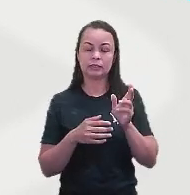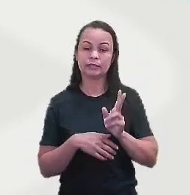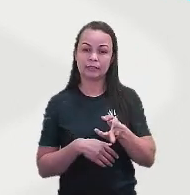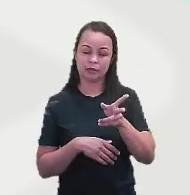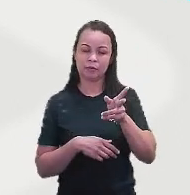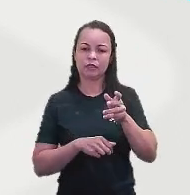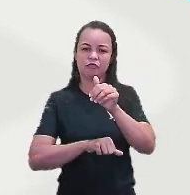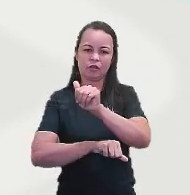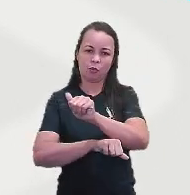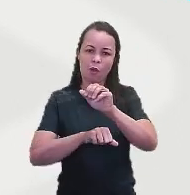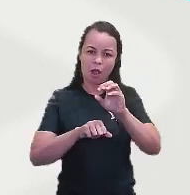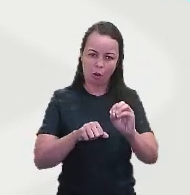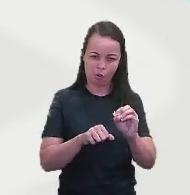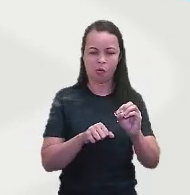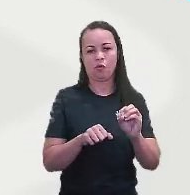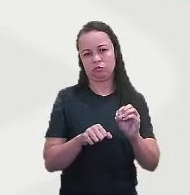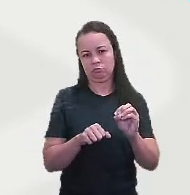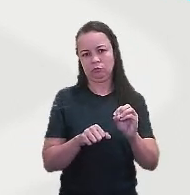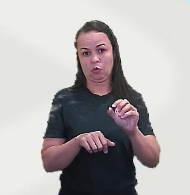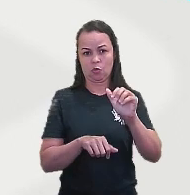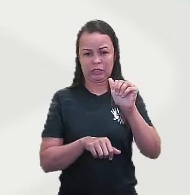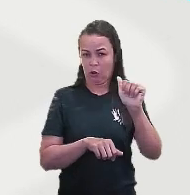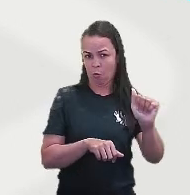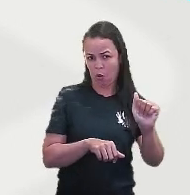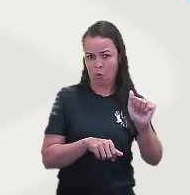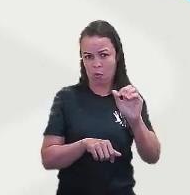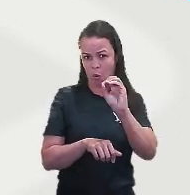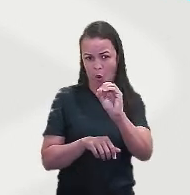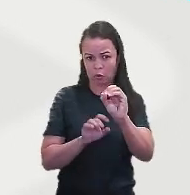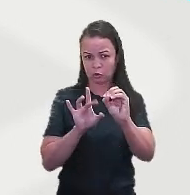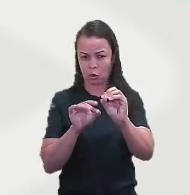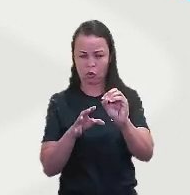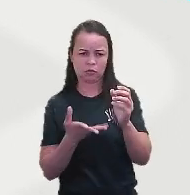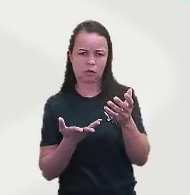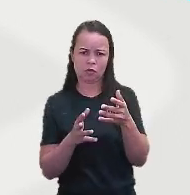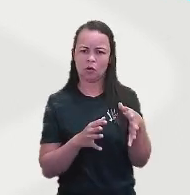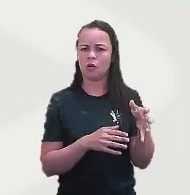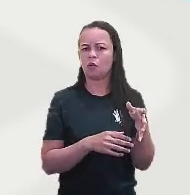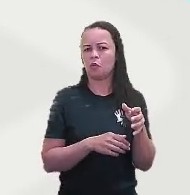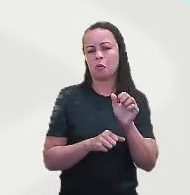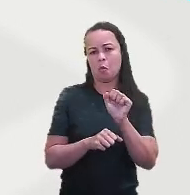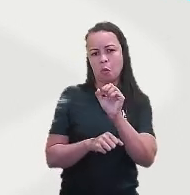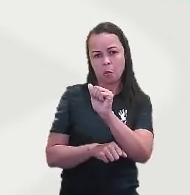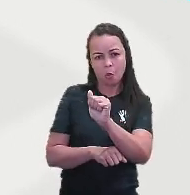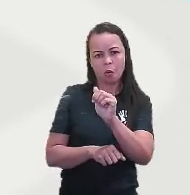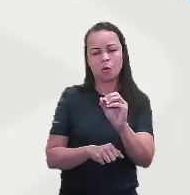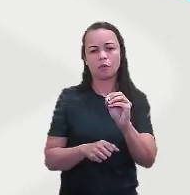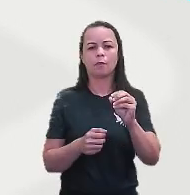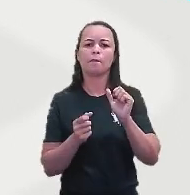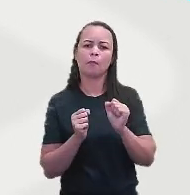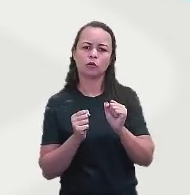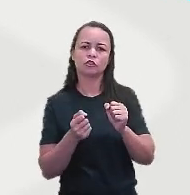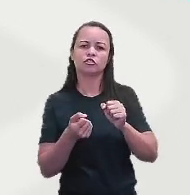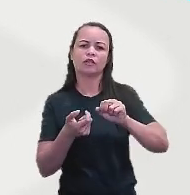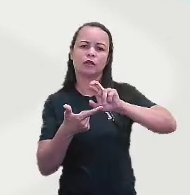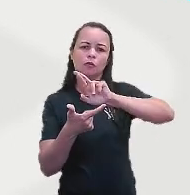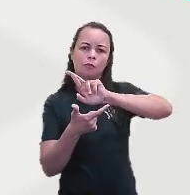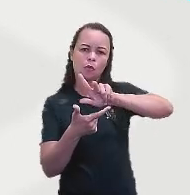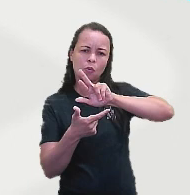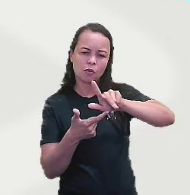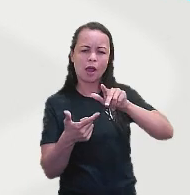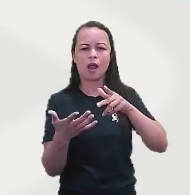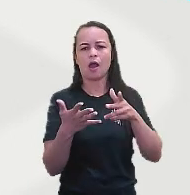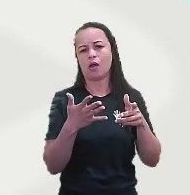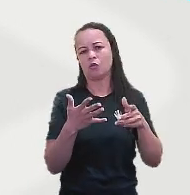do artigo, lembrando que não é só o O, tá? Pode ser pode estar também no plural, tá? Os motivos, né?